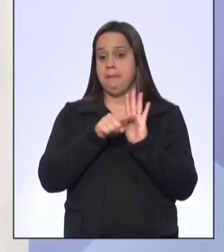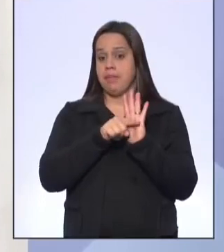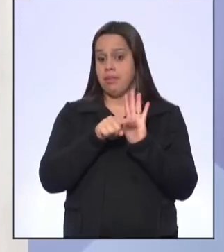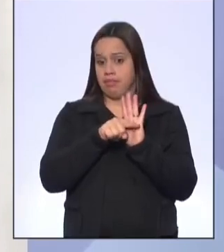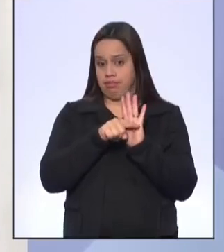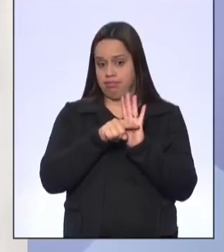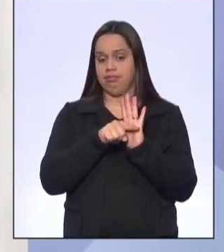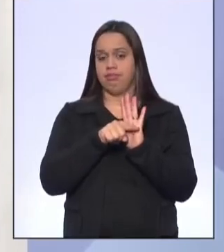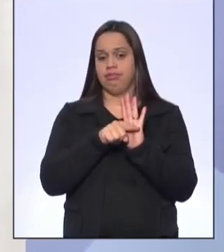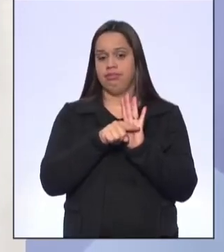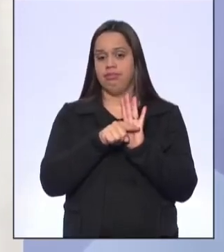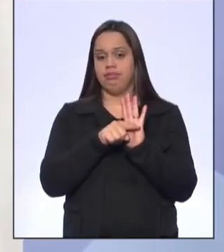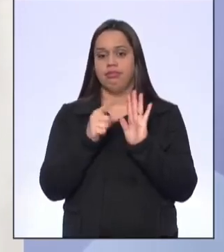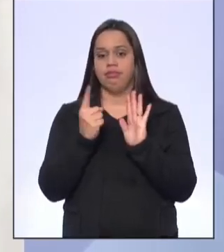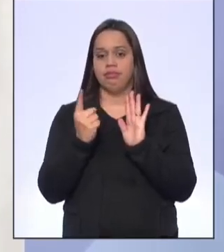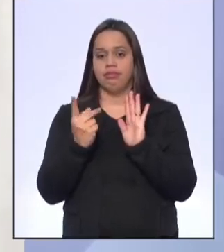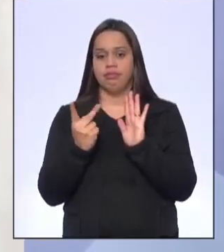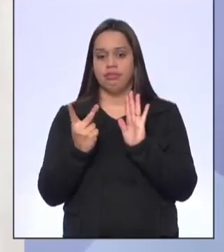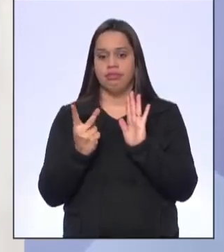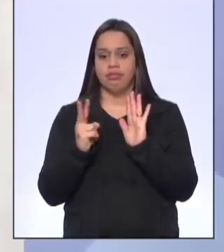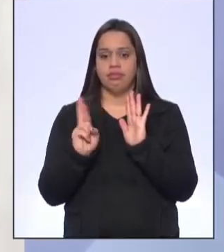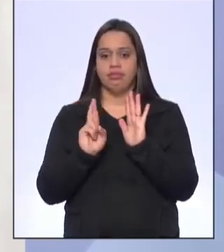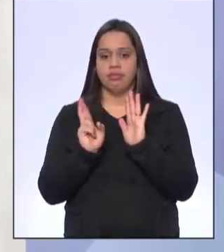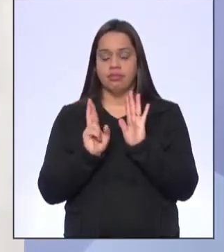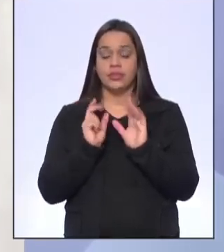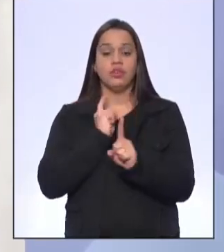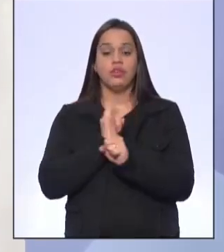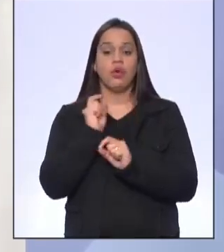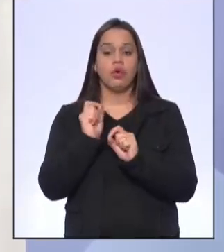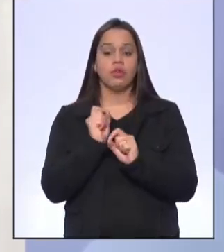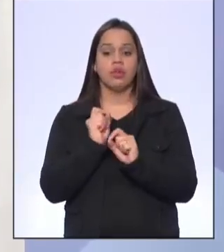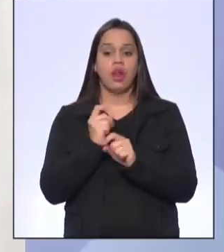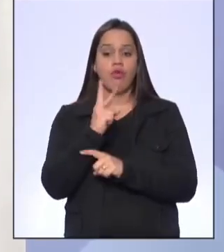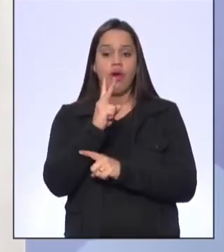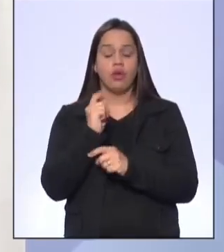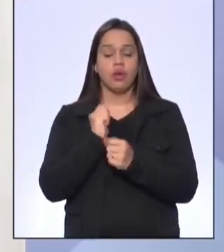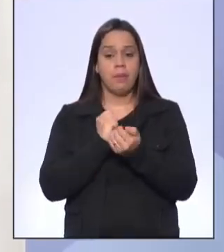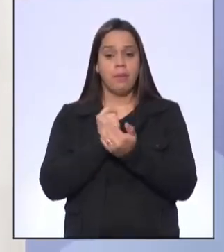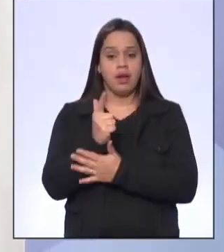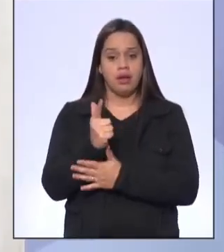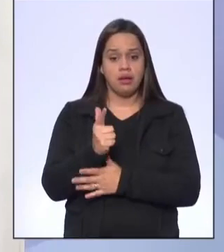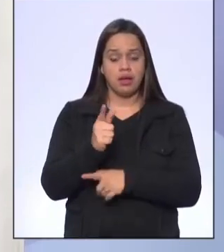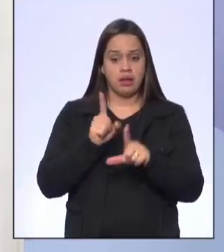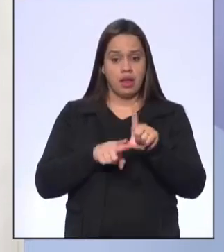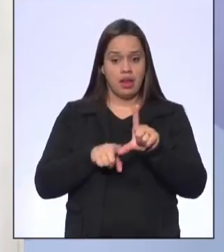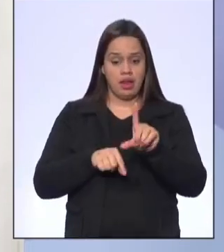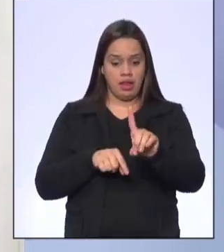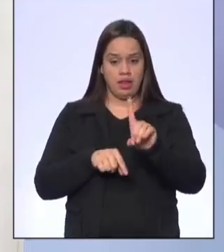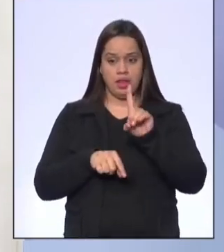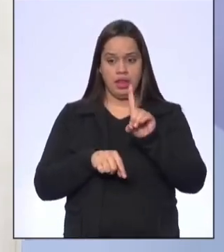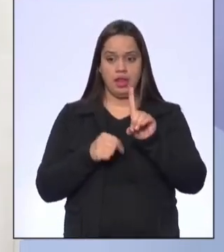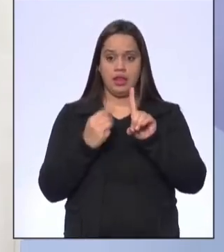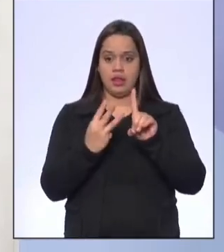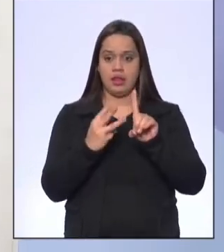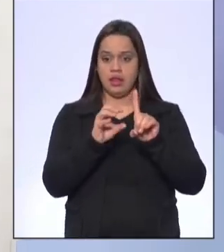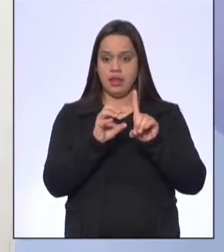subtrair 12. Eu vou encontrar na alternativa D ali